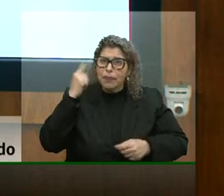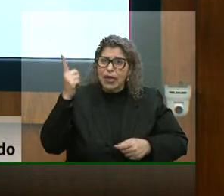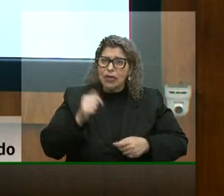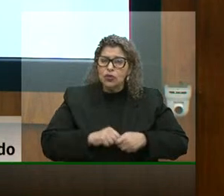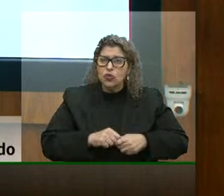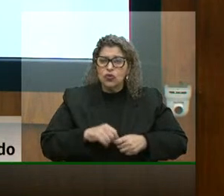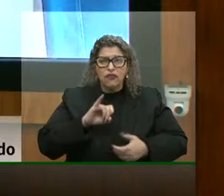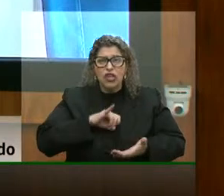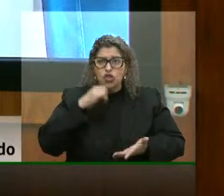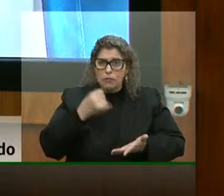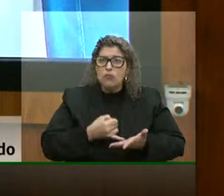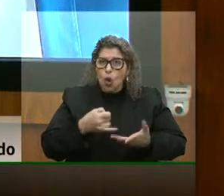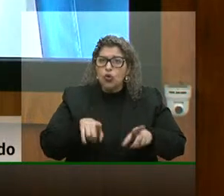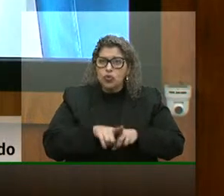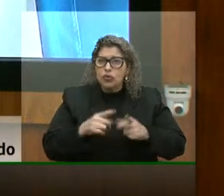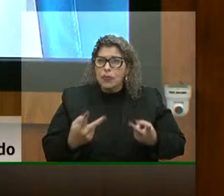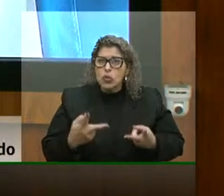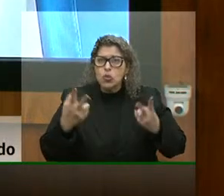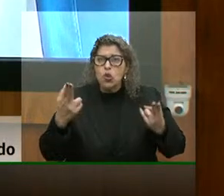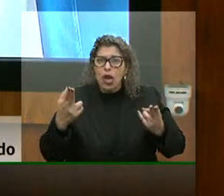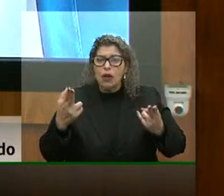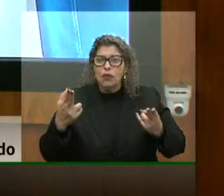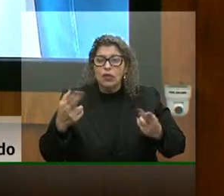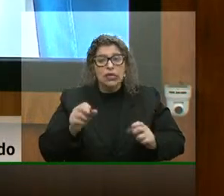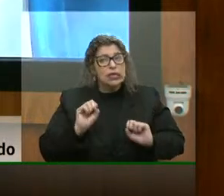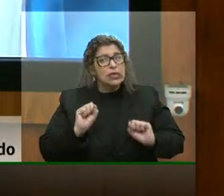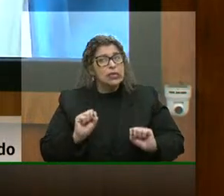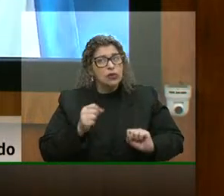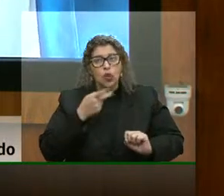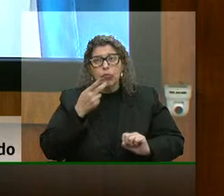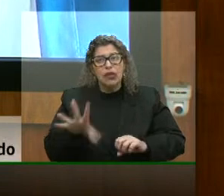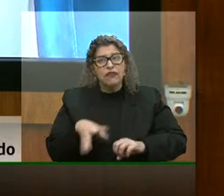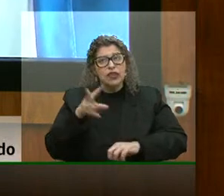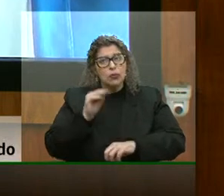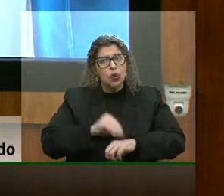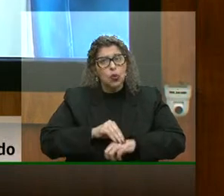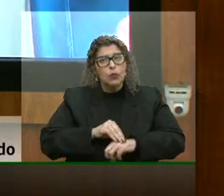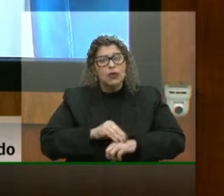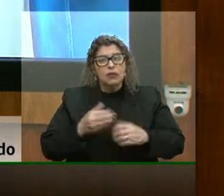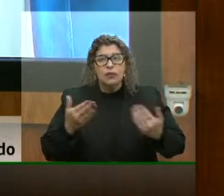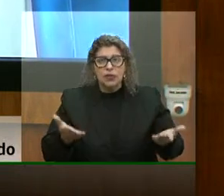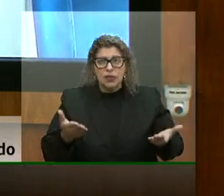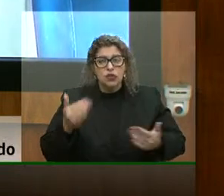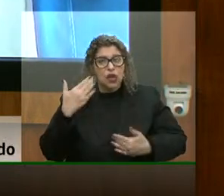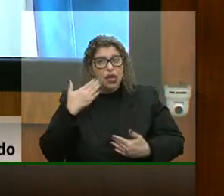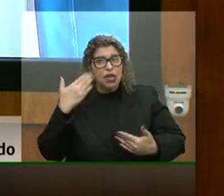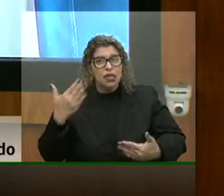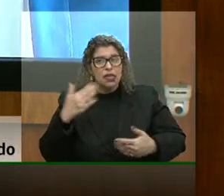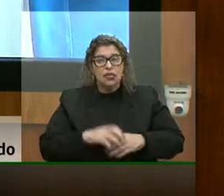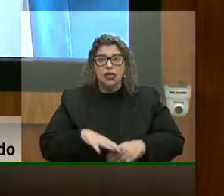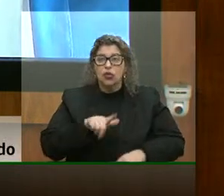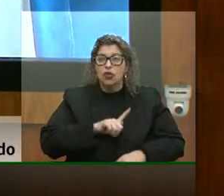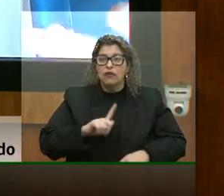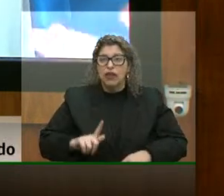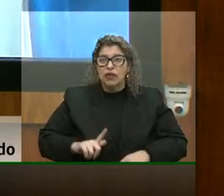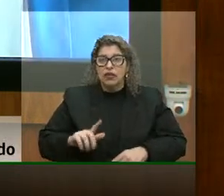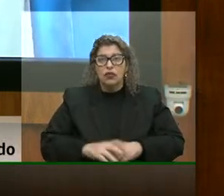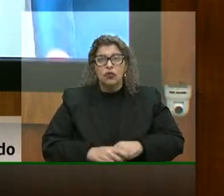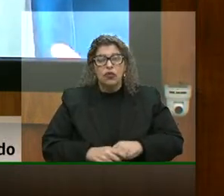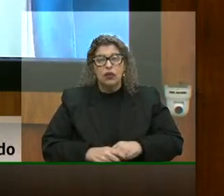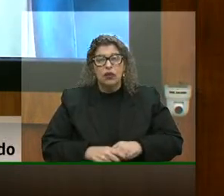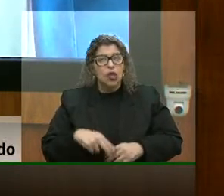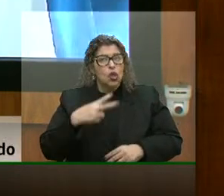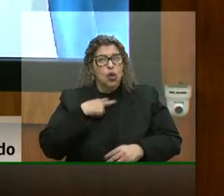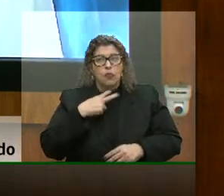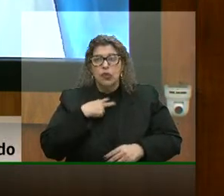falando de impostos também. Se eu não puder fazer uma consideração dentro do meu mandato, agradecendo o governador, já mal